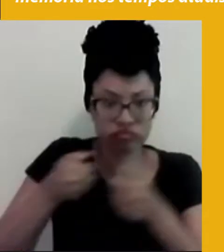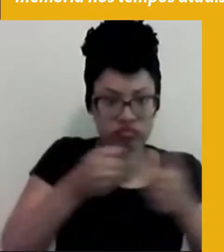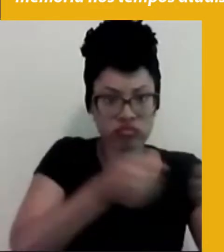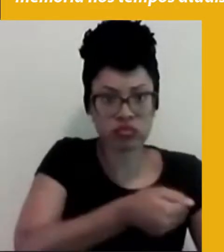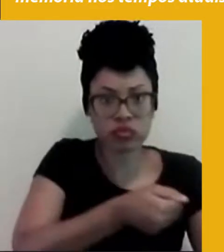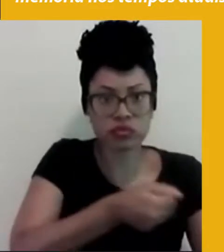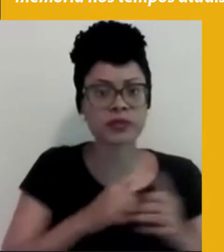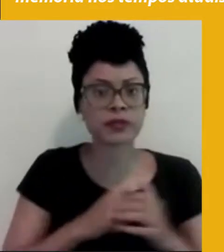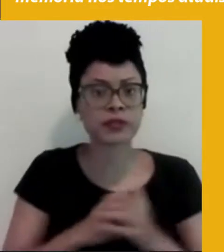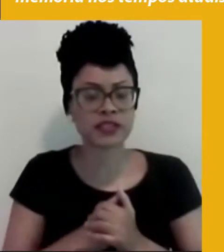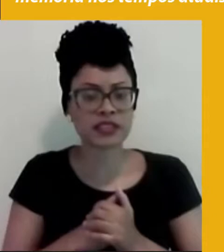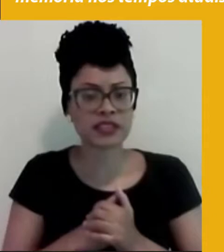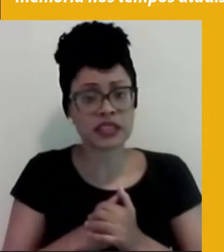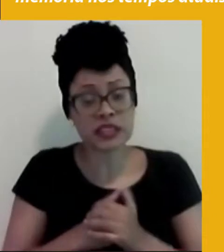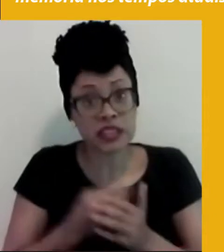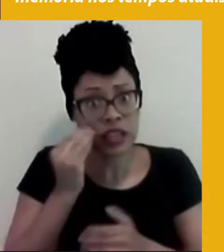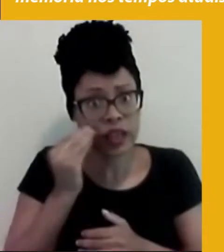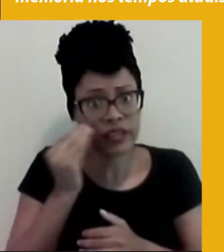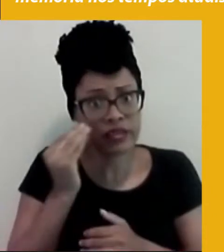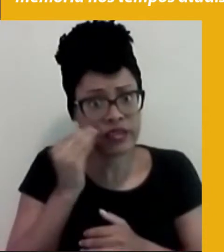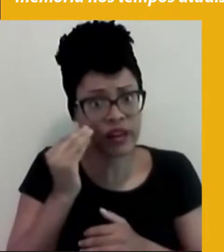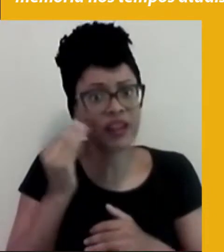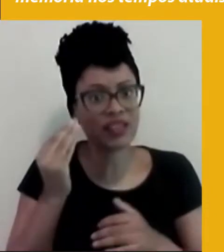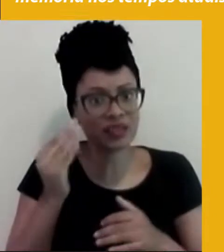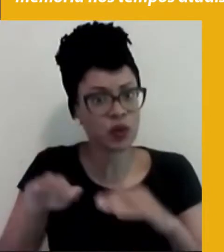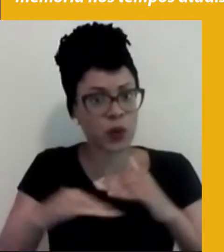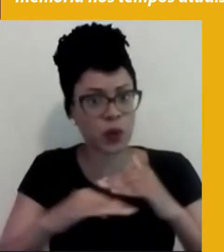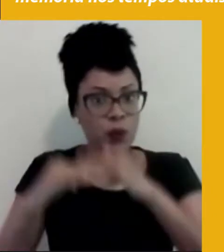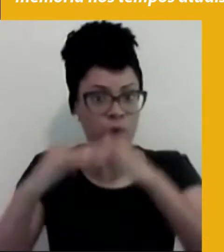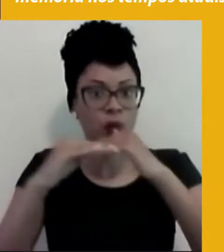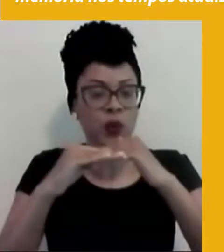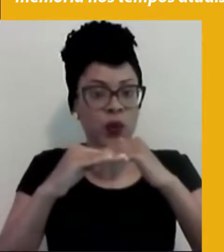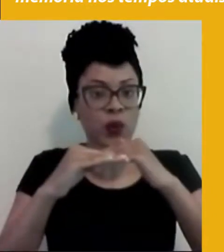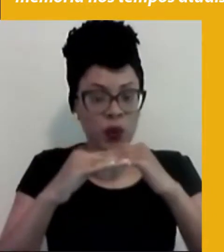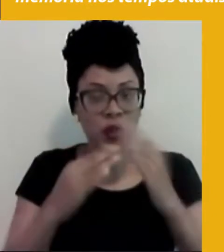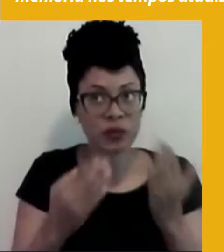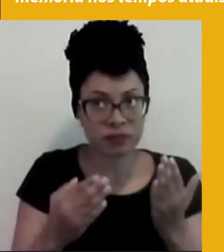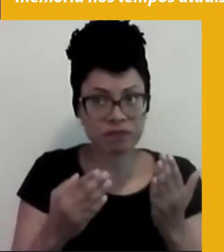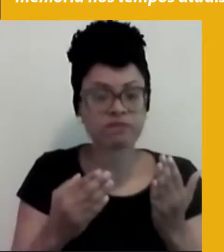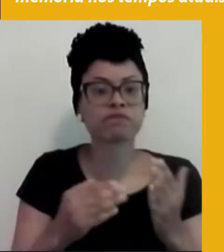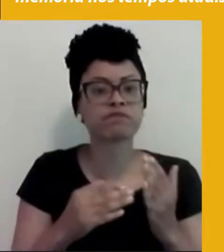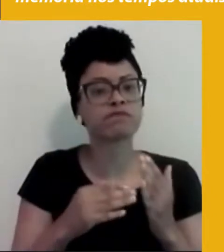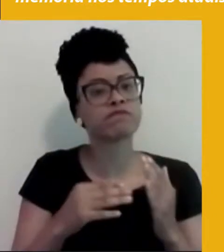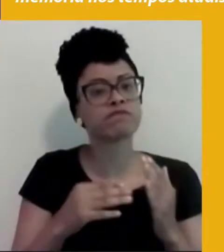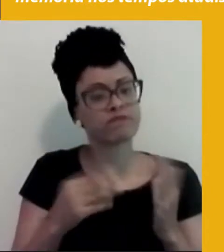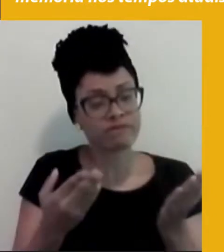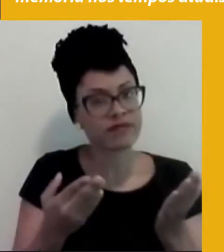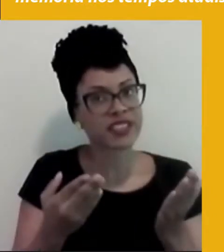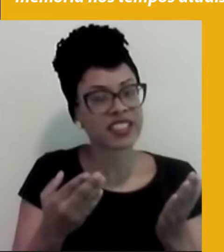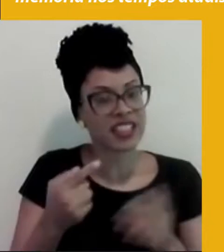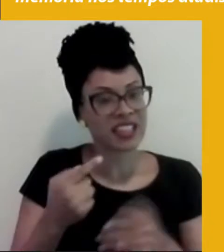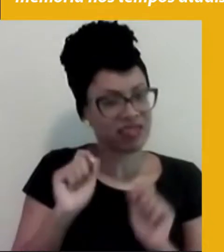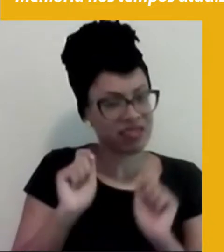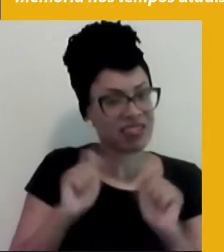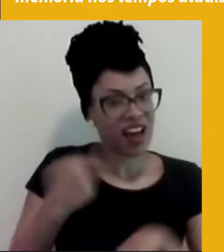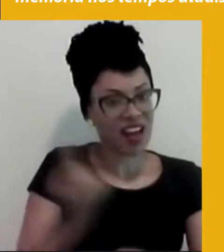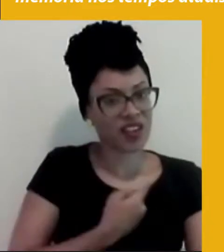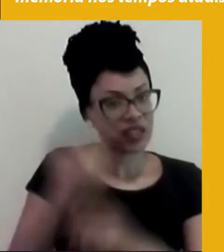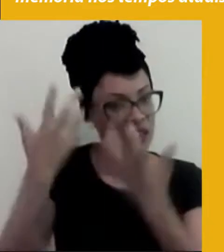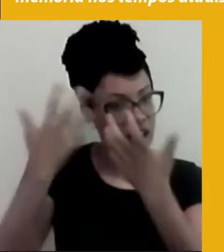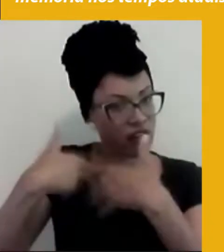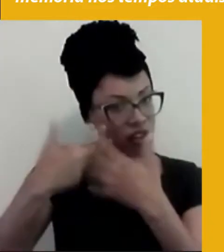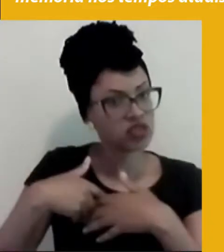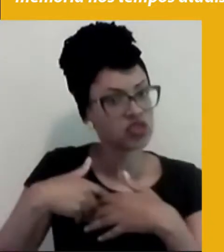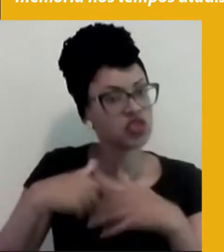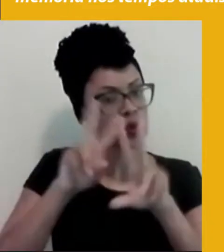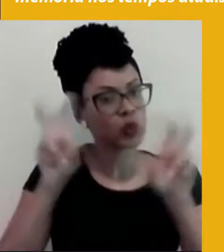alternativas igualitárias. Então, isso tem a ver com o museu, a gente vai chegar lá, mas eu queria só complementar dizendo isso, assim, há